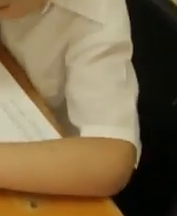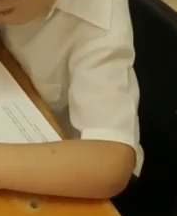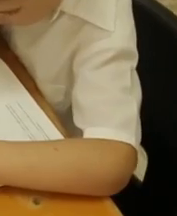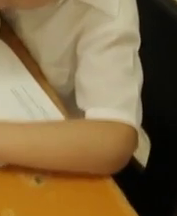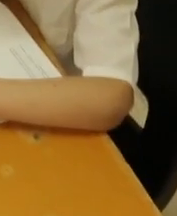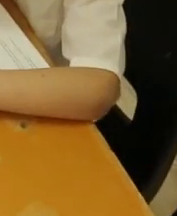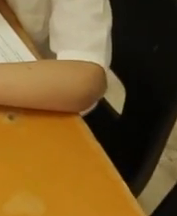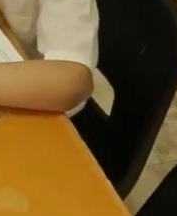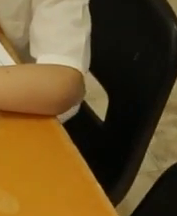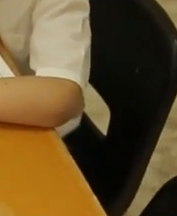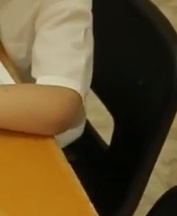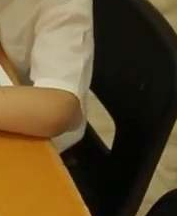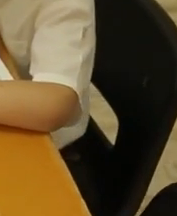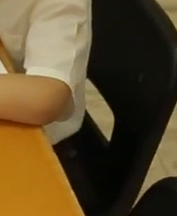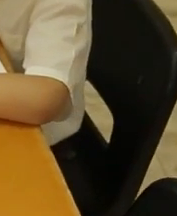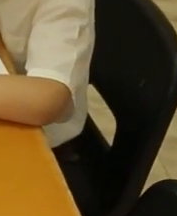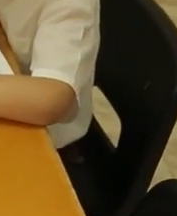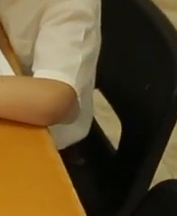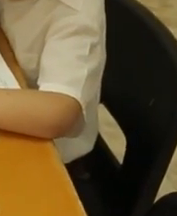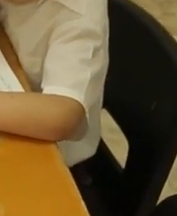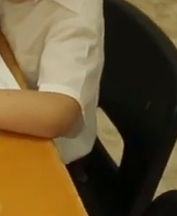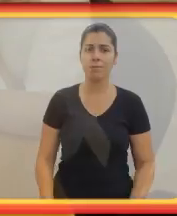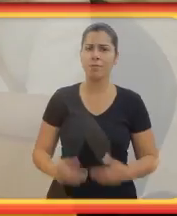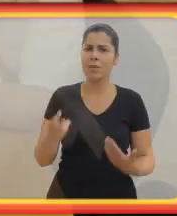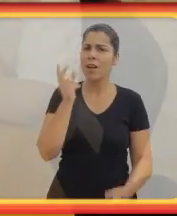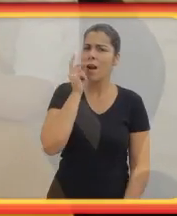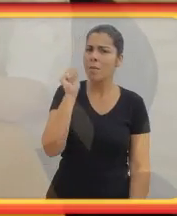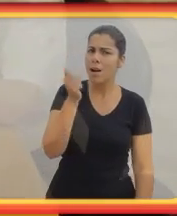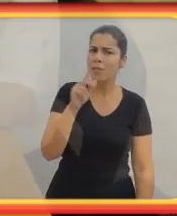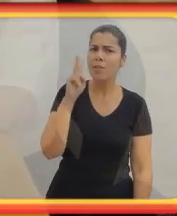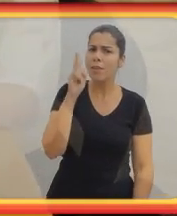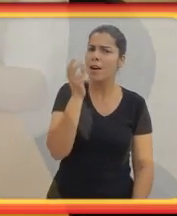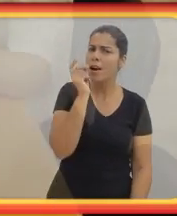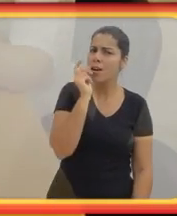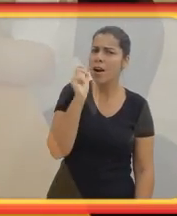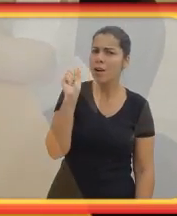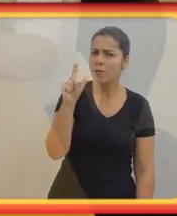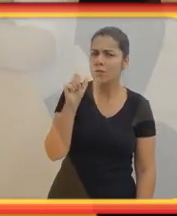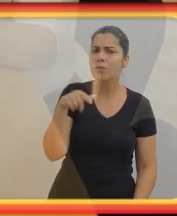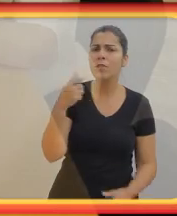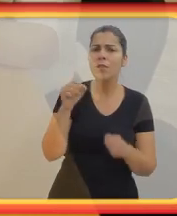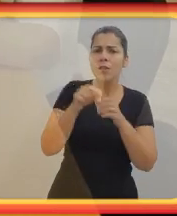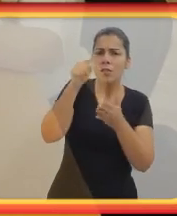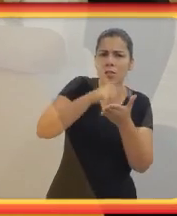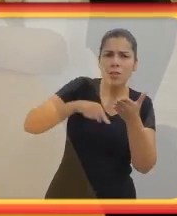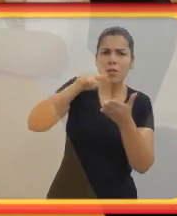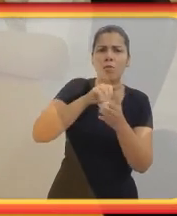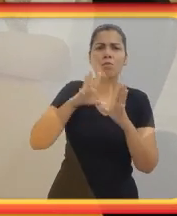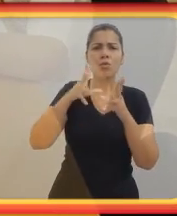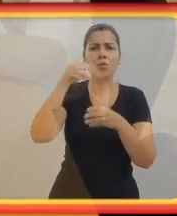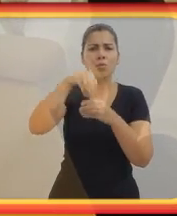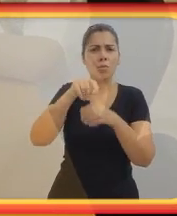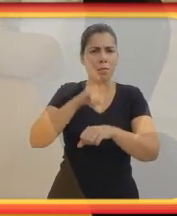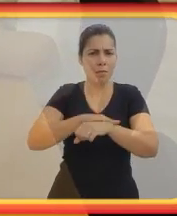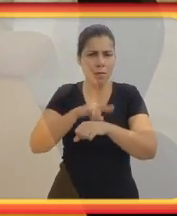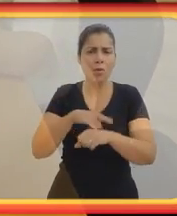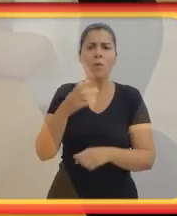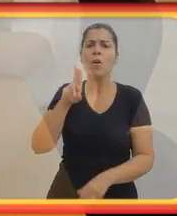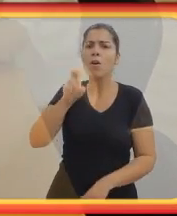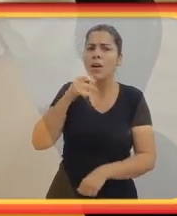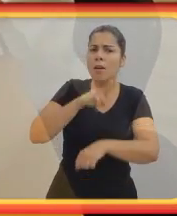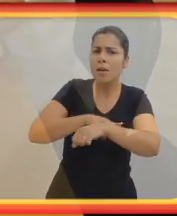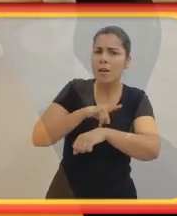bem. Entonces, con la crayola azul, então, com o lápis azul, veja, é azul. Vamos